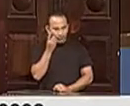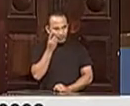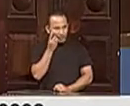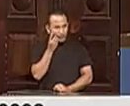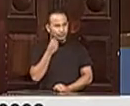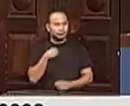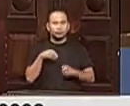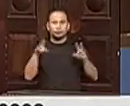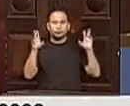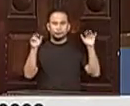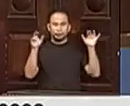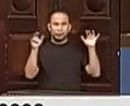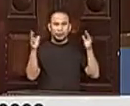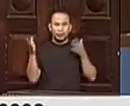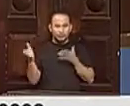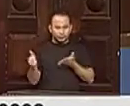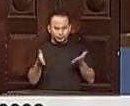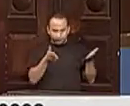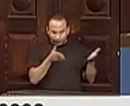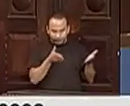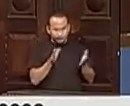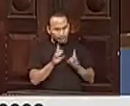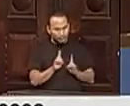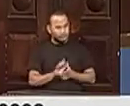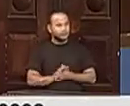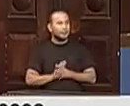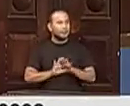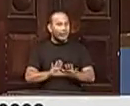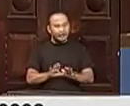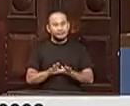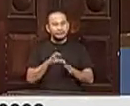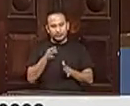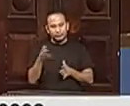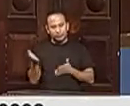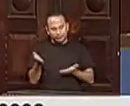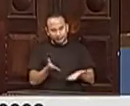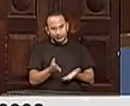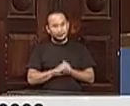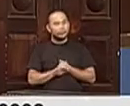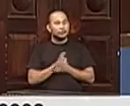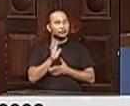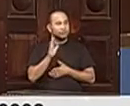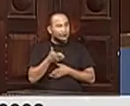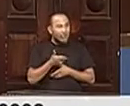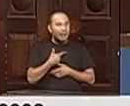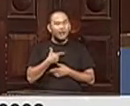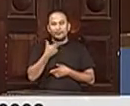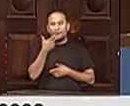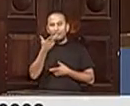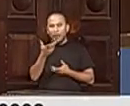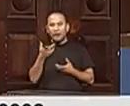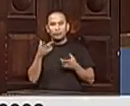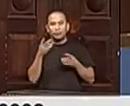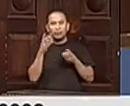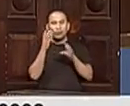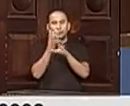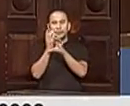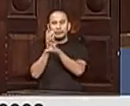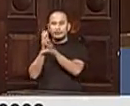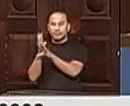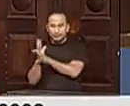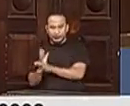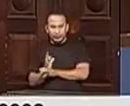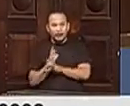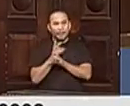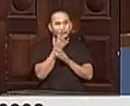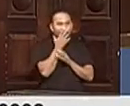o assunto ainda não veio à casa, mas virá. Mas já corre nos meios de comunicação e